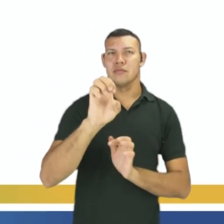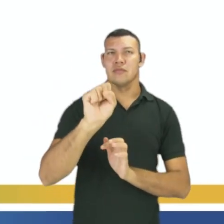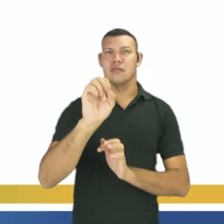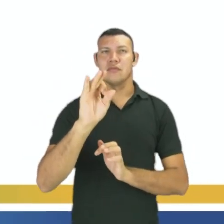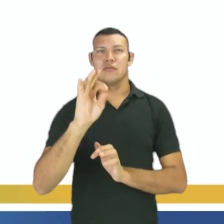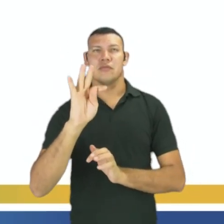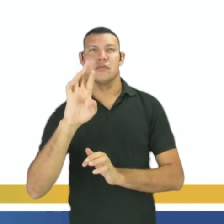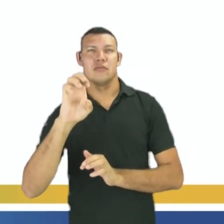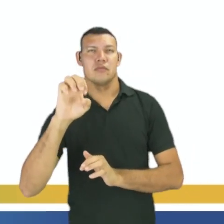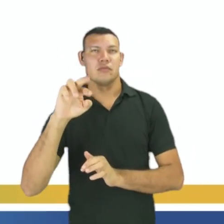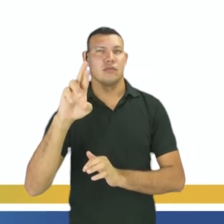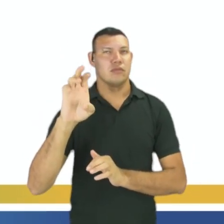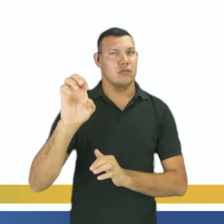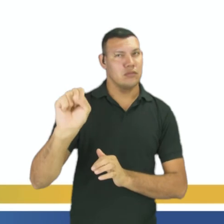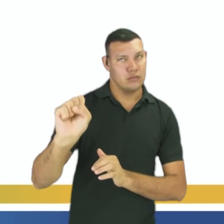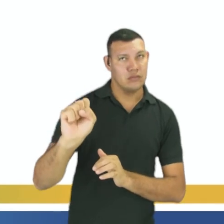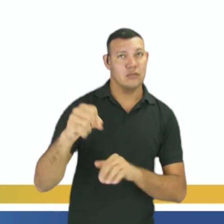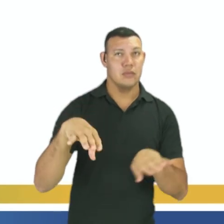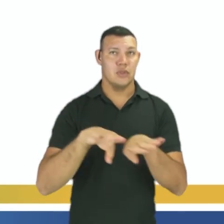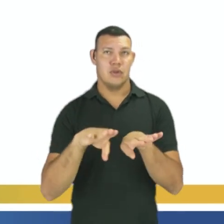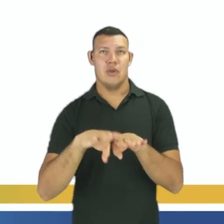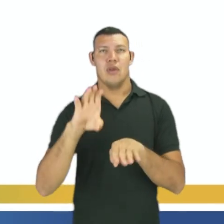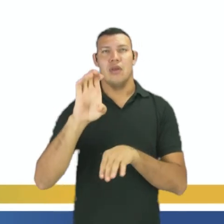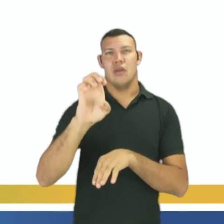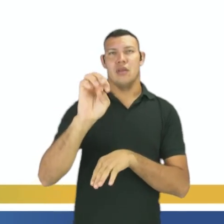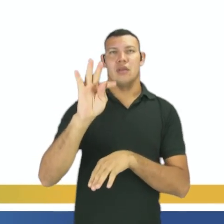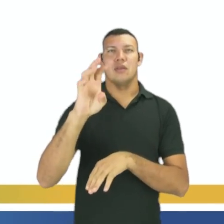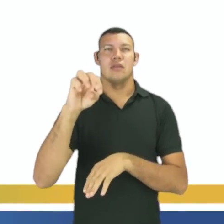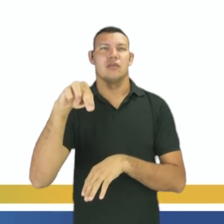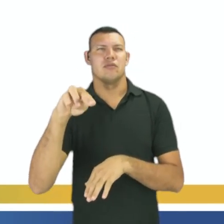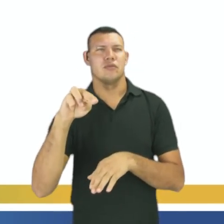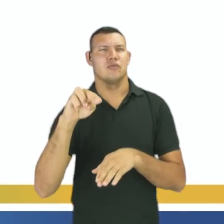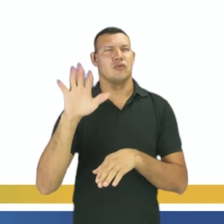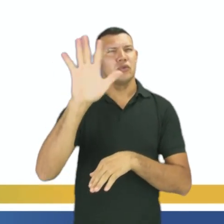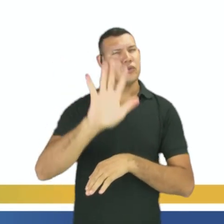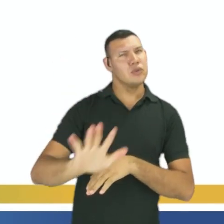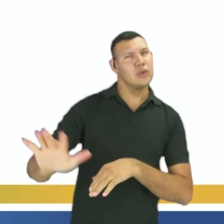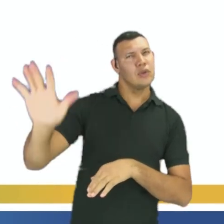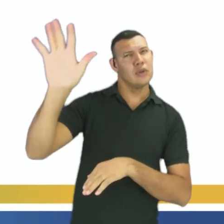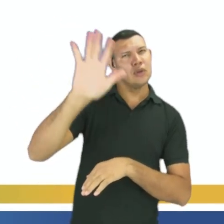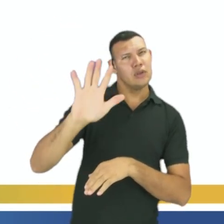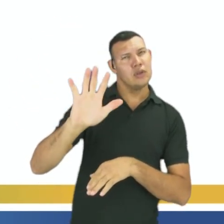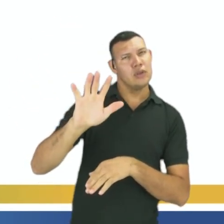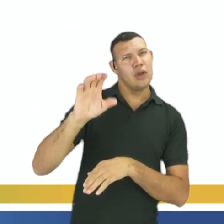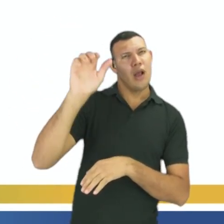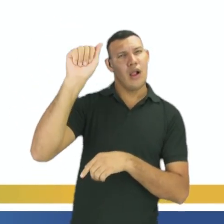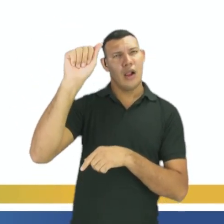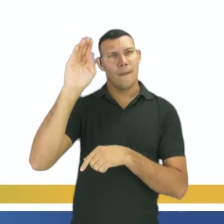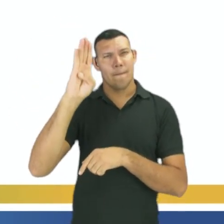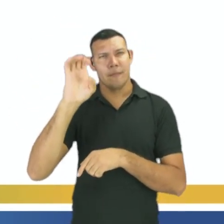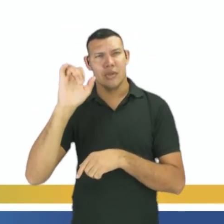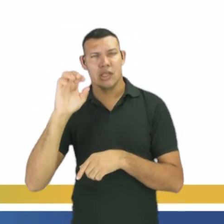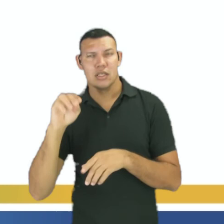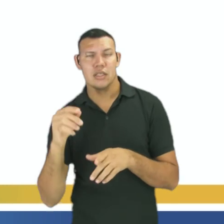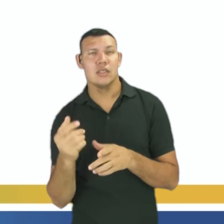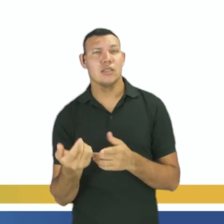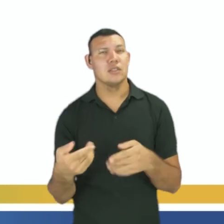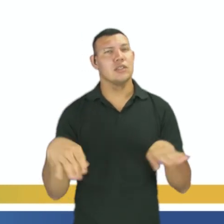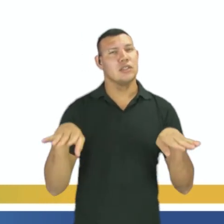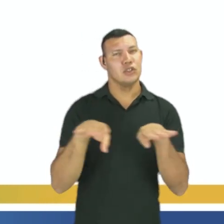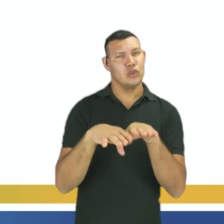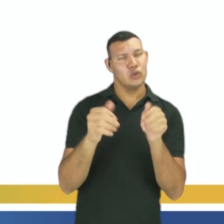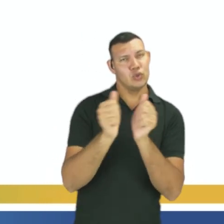e cetona em suas construções. Em geral, em qual das afirmativas abaixo,